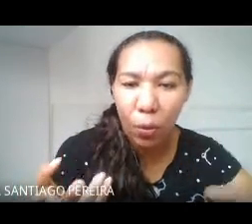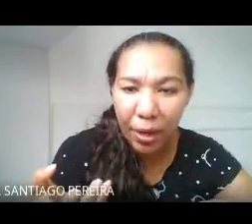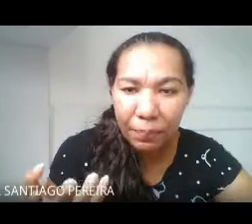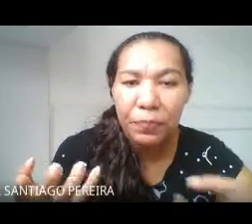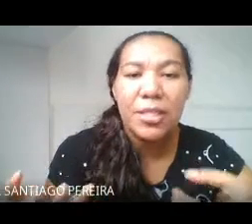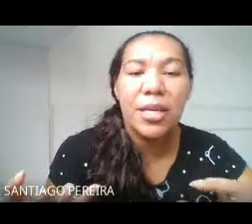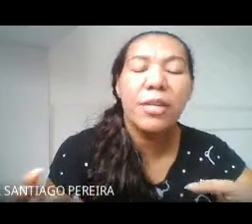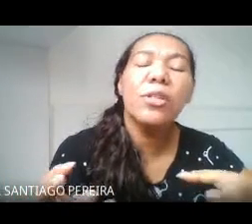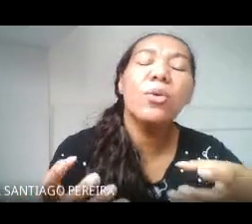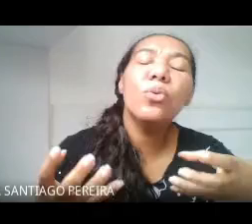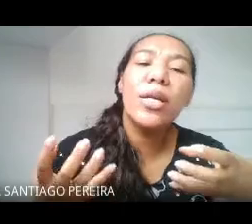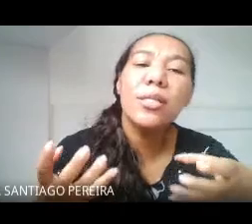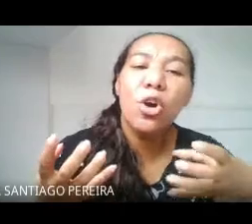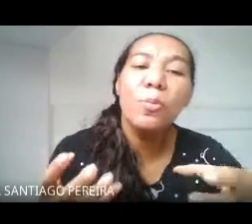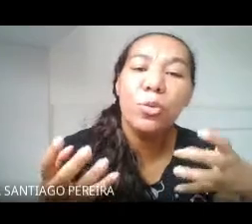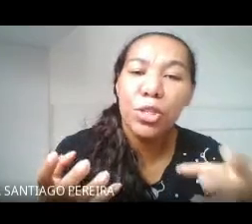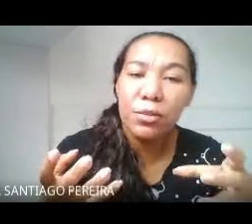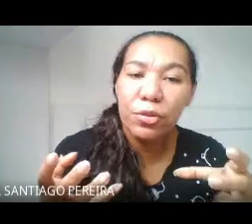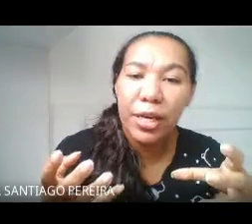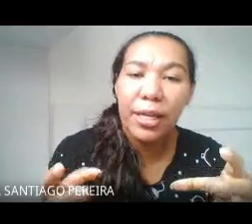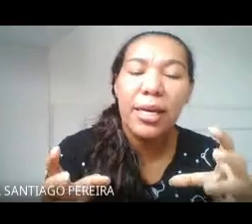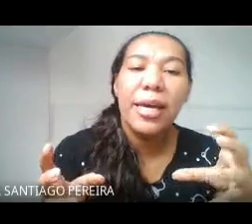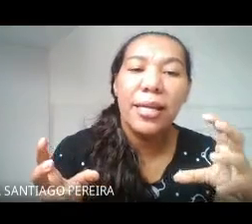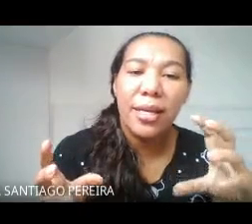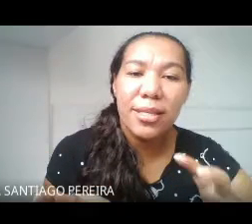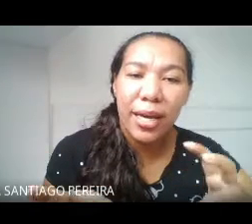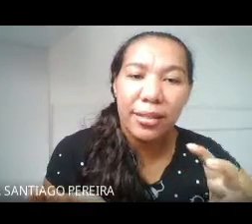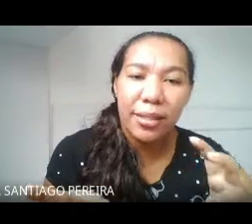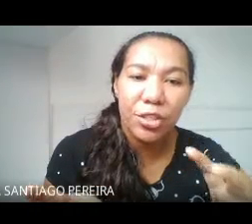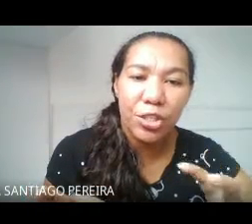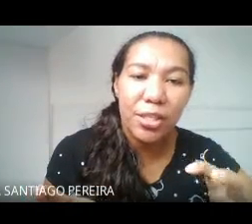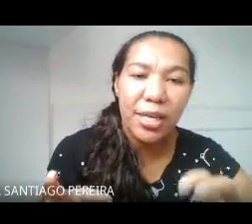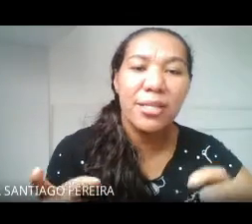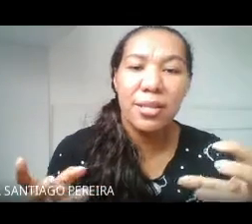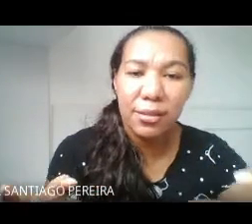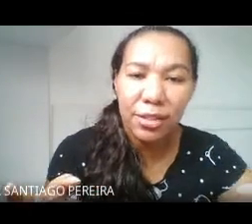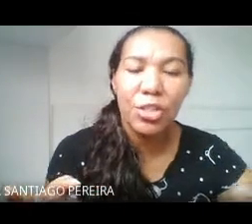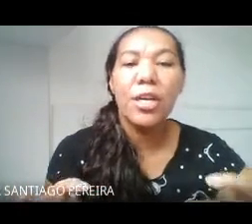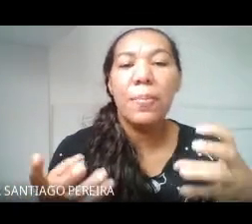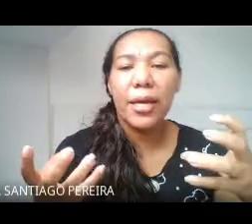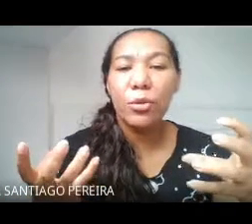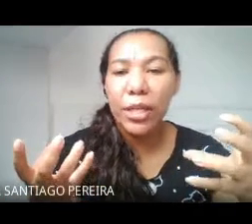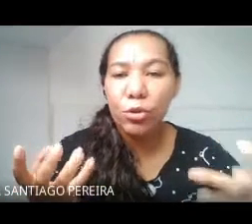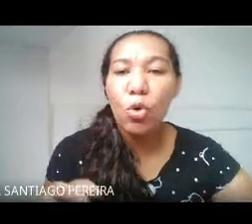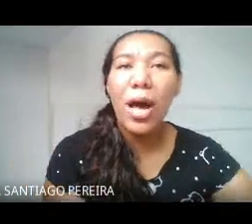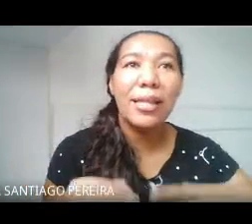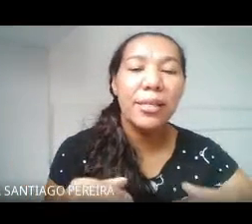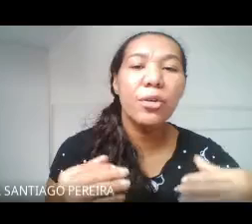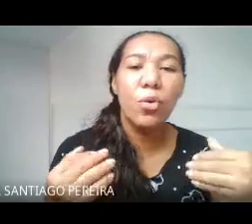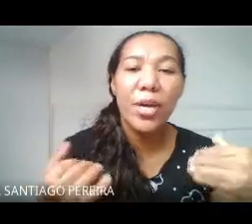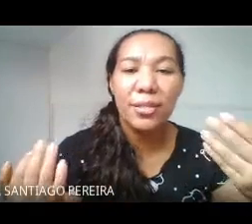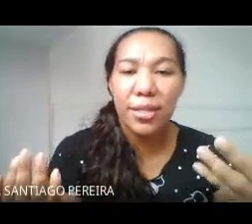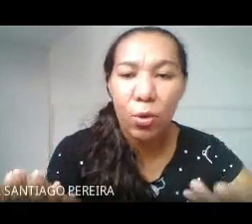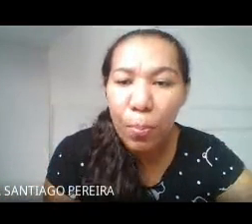determinada obra, certo? Então, a sinopse, o objetivo dela é trazer características interessantes para que o leitor,